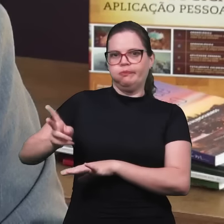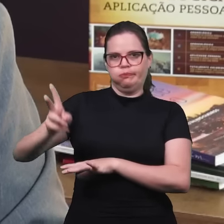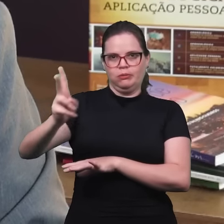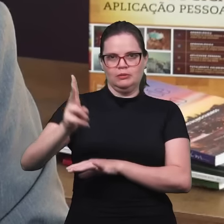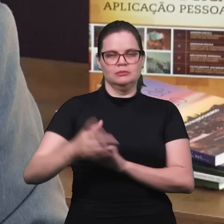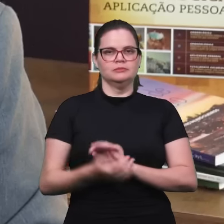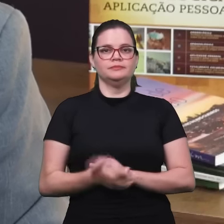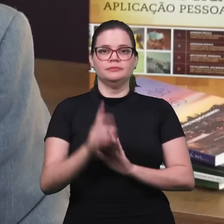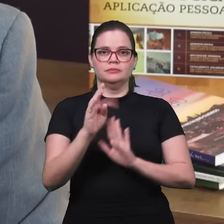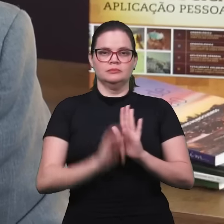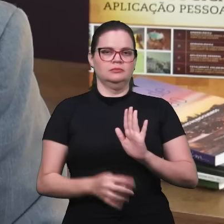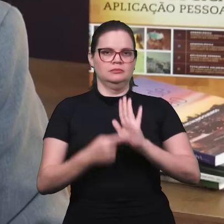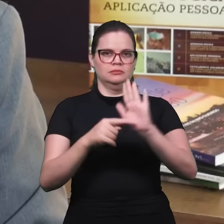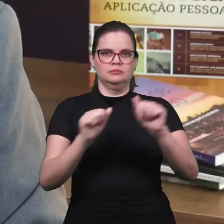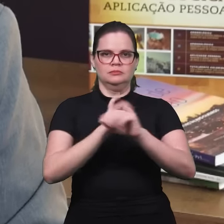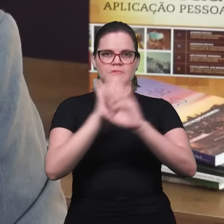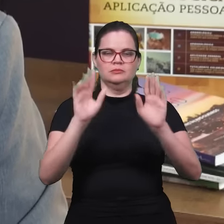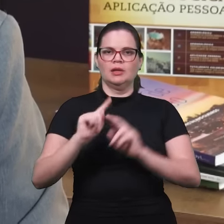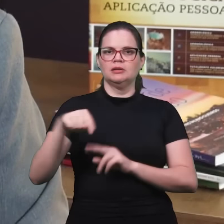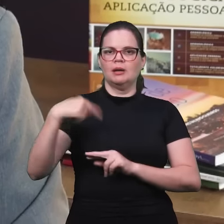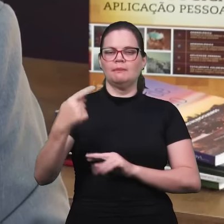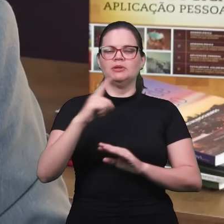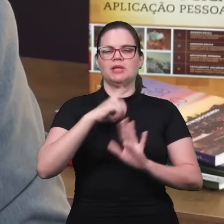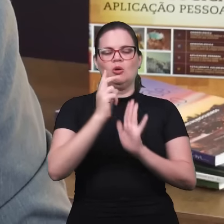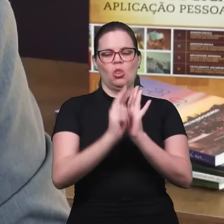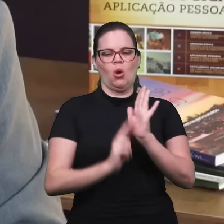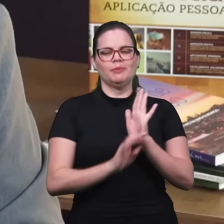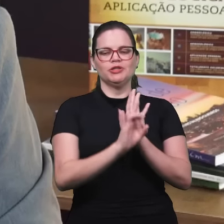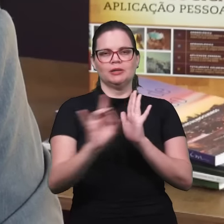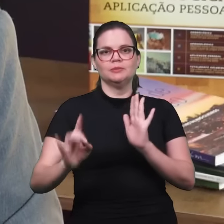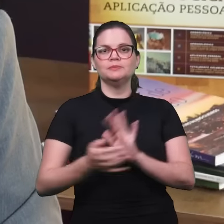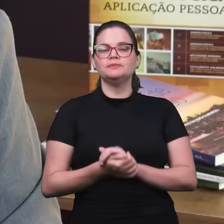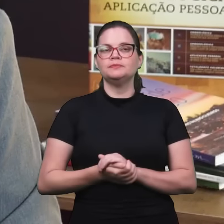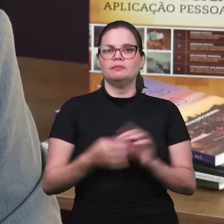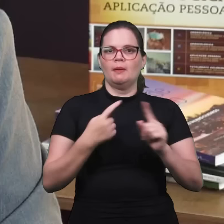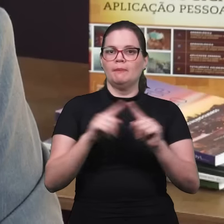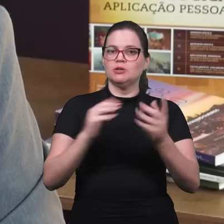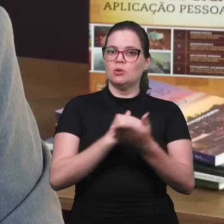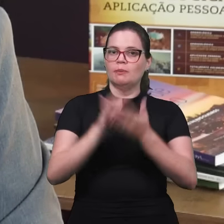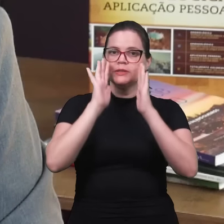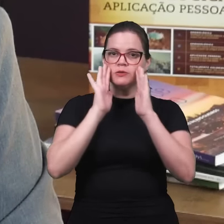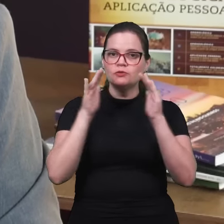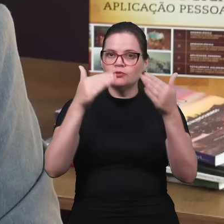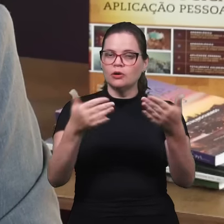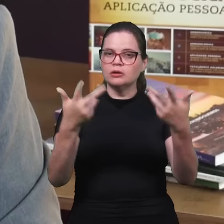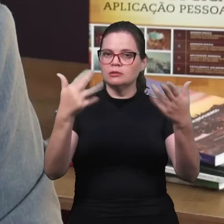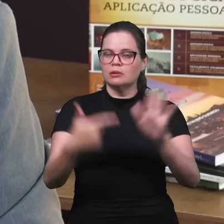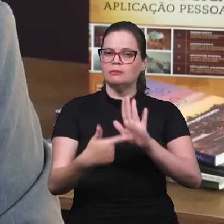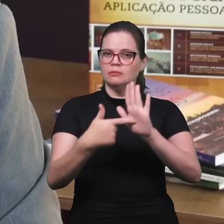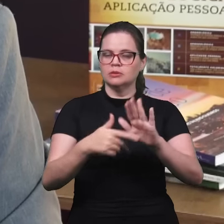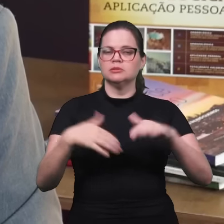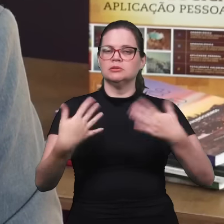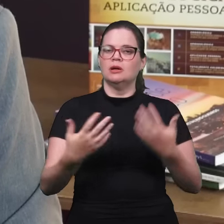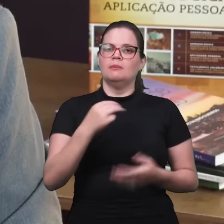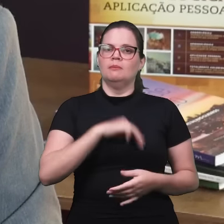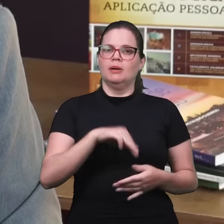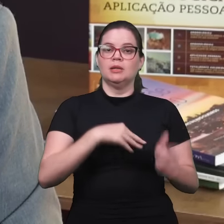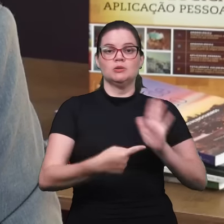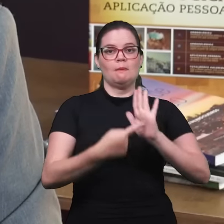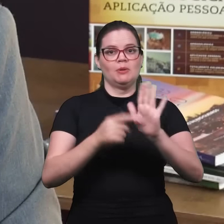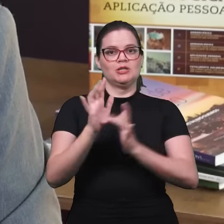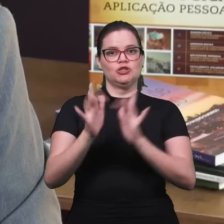isso e mostra, né? E depois começa a genealogia, nós vamos falar daqui a pouquinho, mas enfatizando isso, né? Então Mateus vai trazer Jesus como rei,